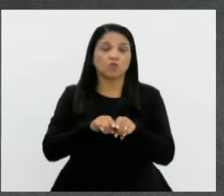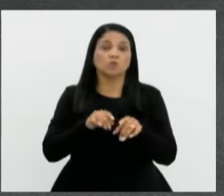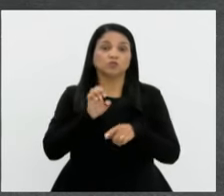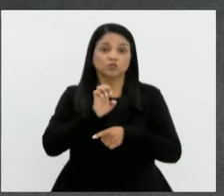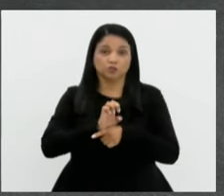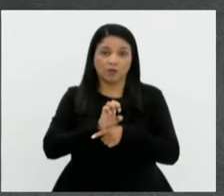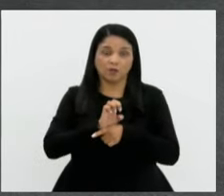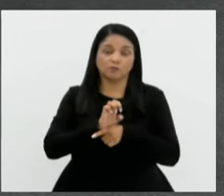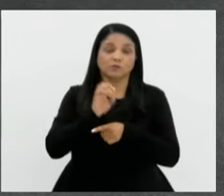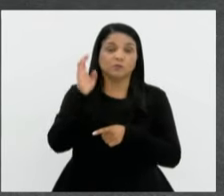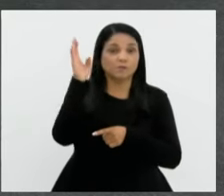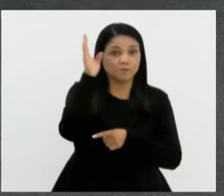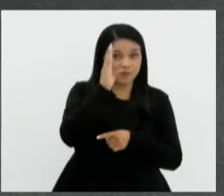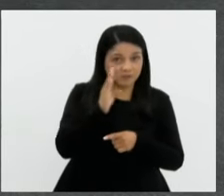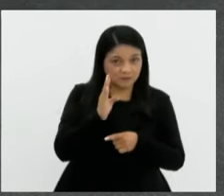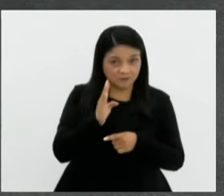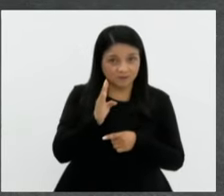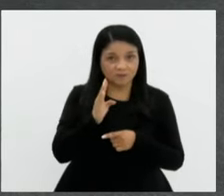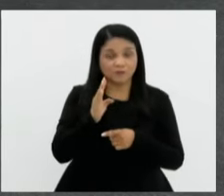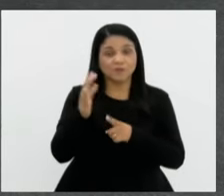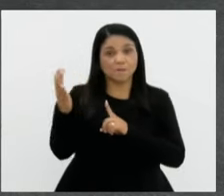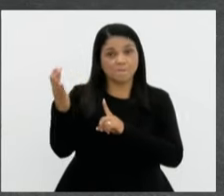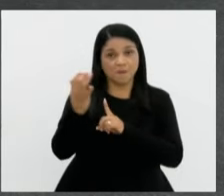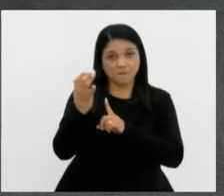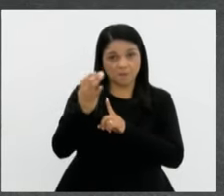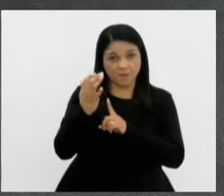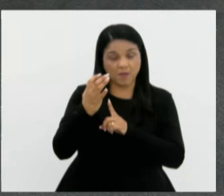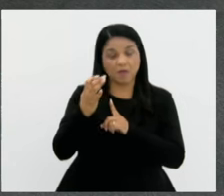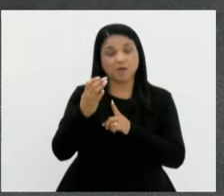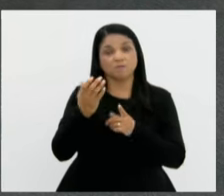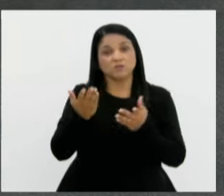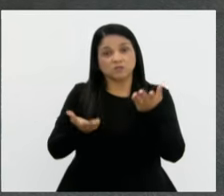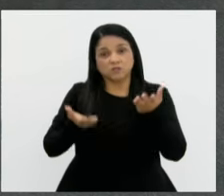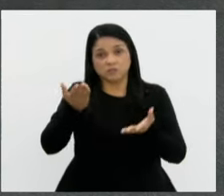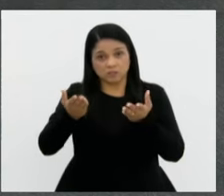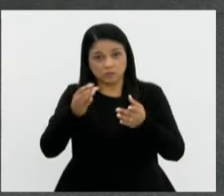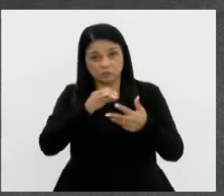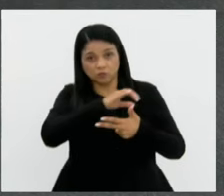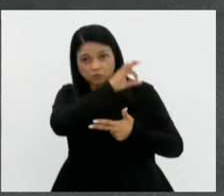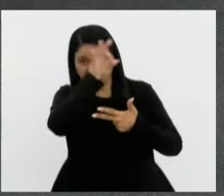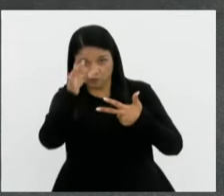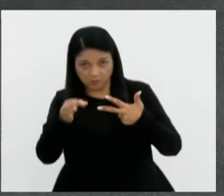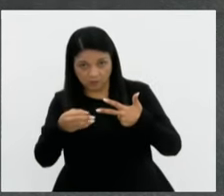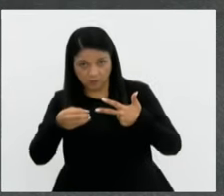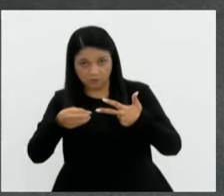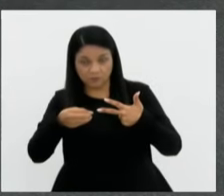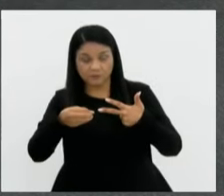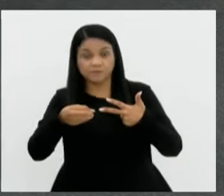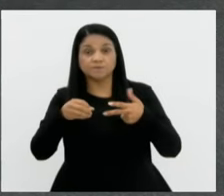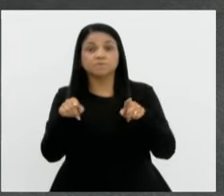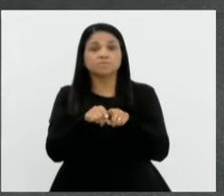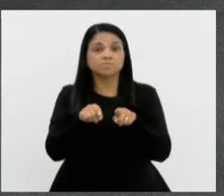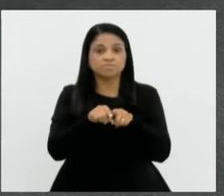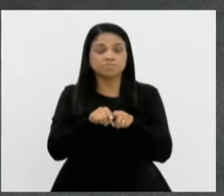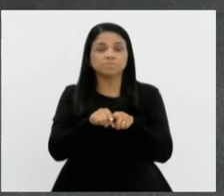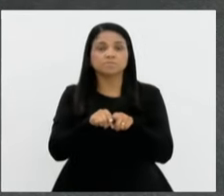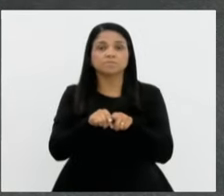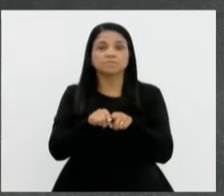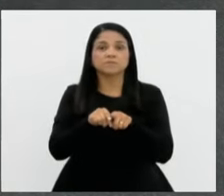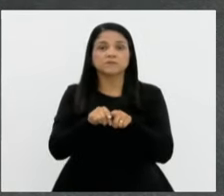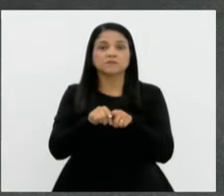que somos mais vulneráveis ao desequilíbrio dos poderes e somos aqueles, inclusive, que somos